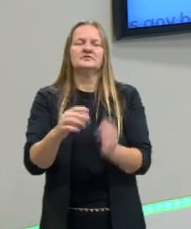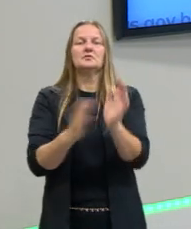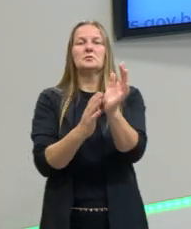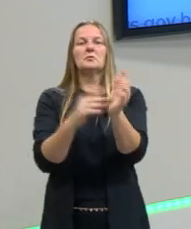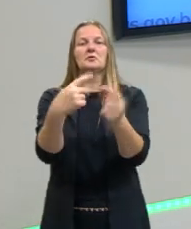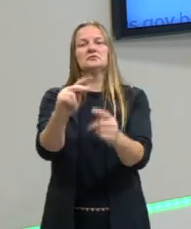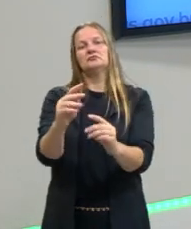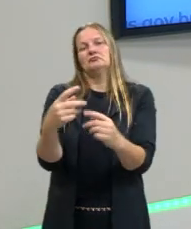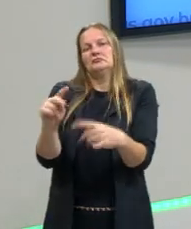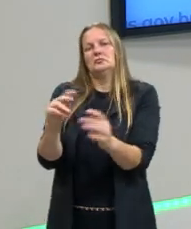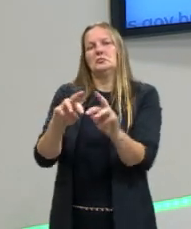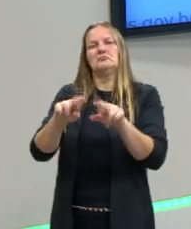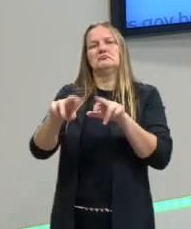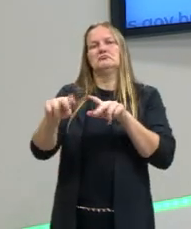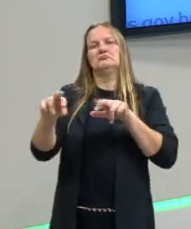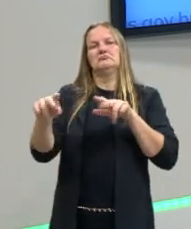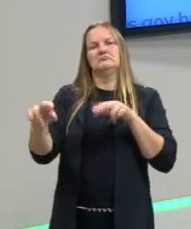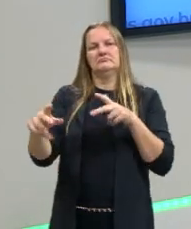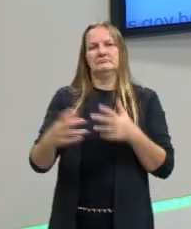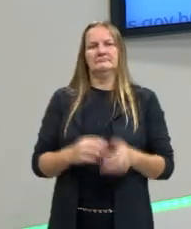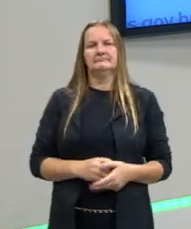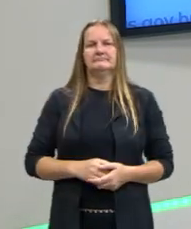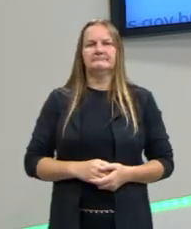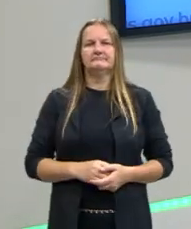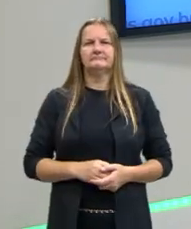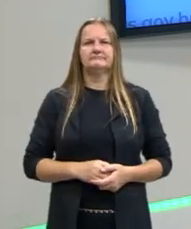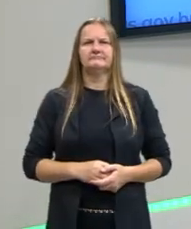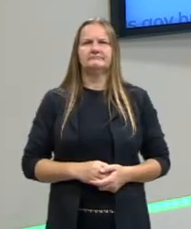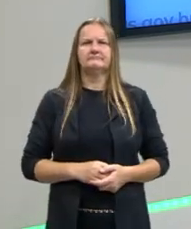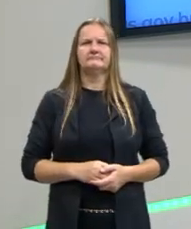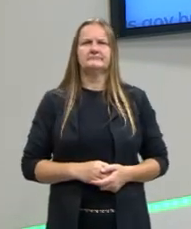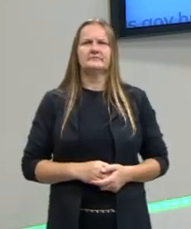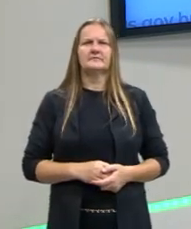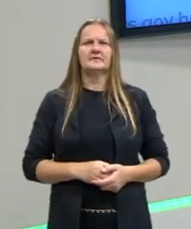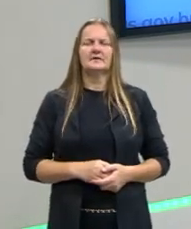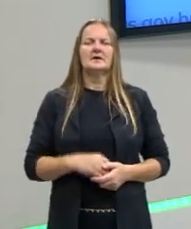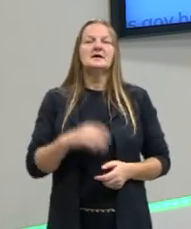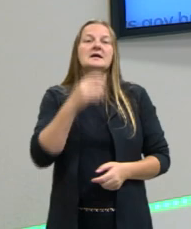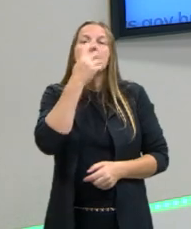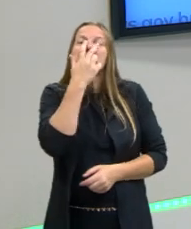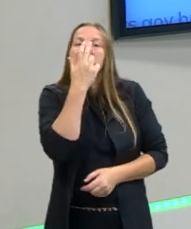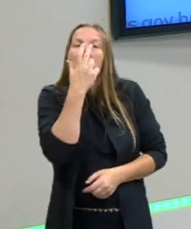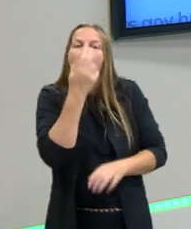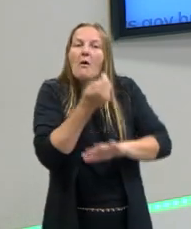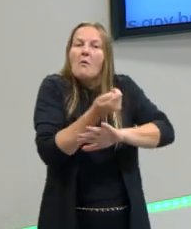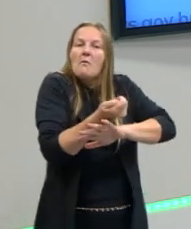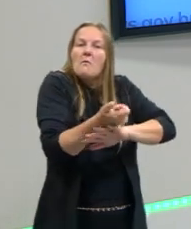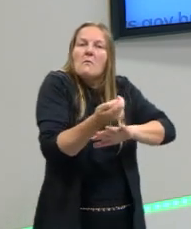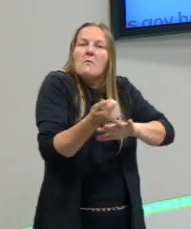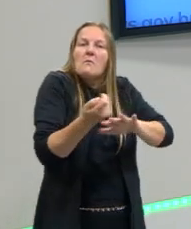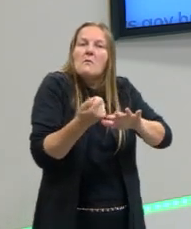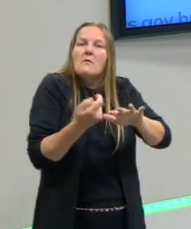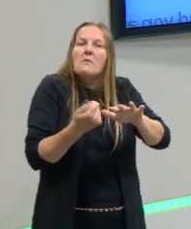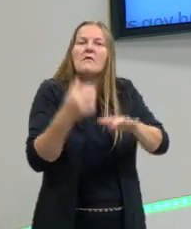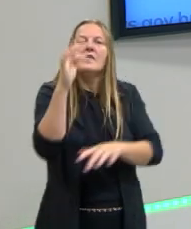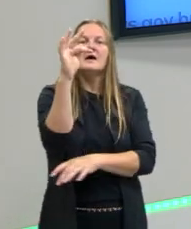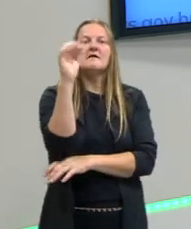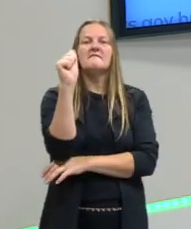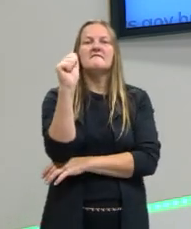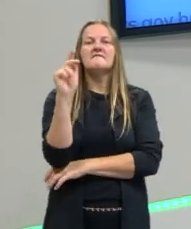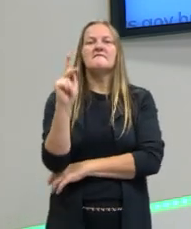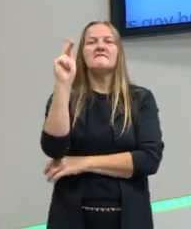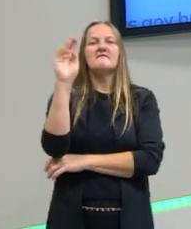tua proposta uma proposta relativa à que eu lembro é fake News que tornam a verdade de uma forma